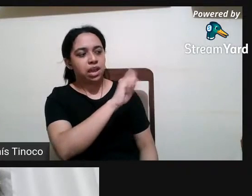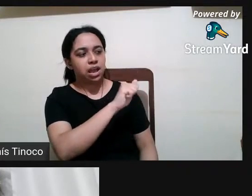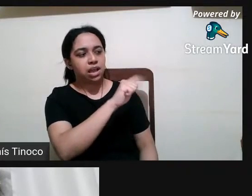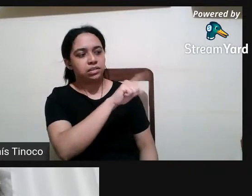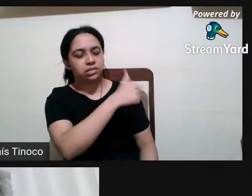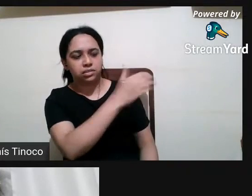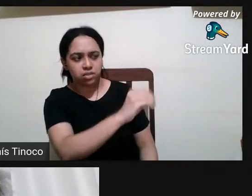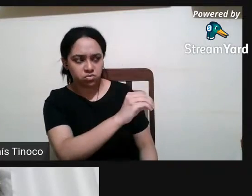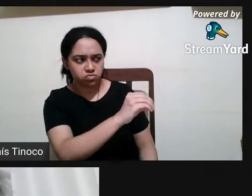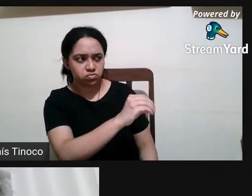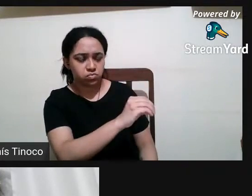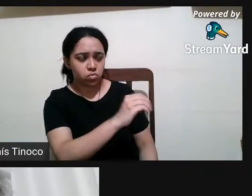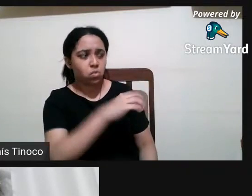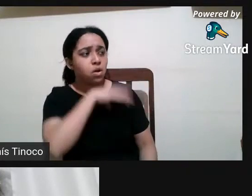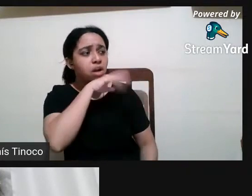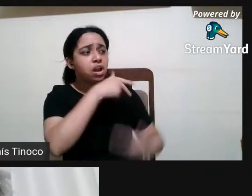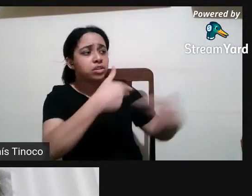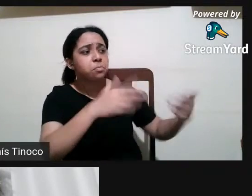fixado?